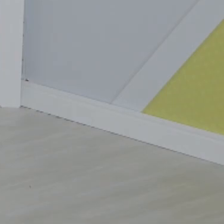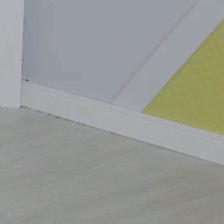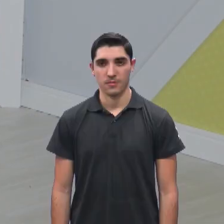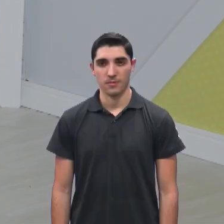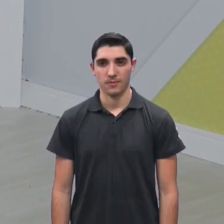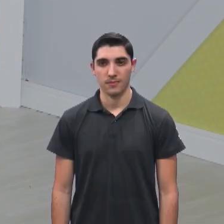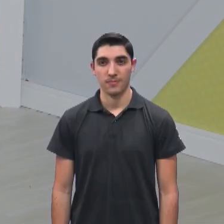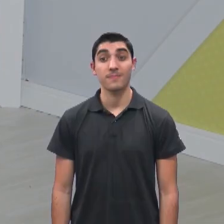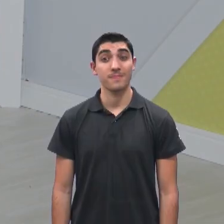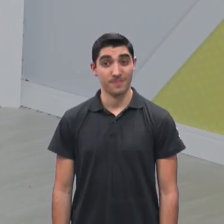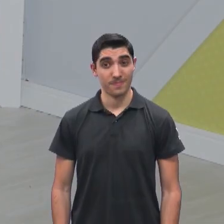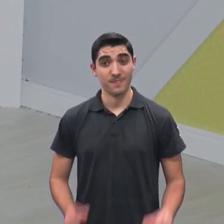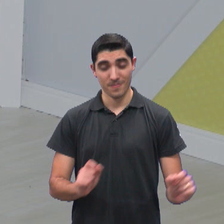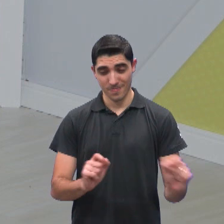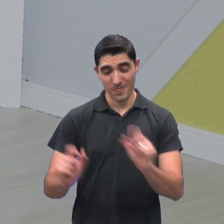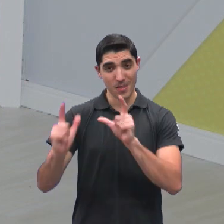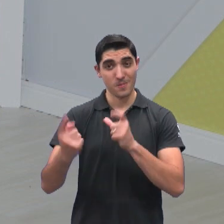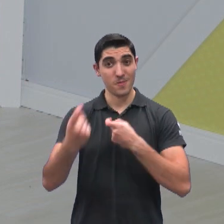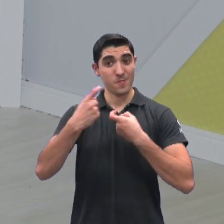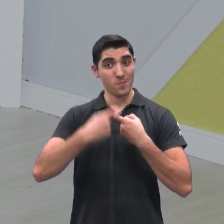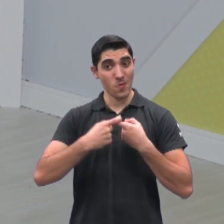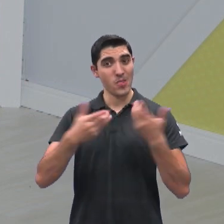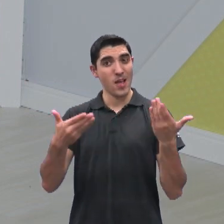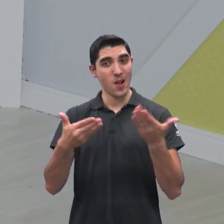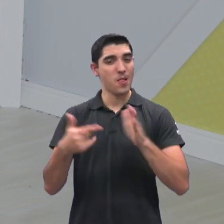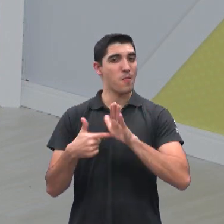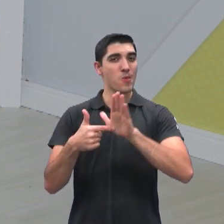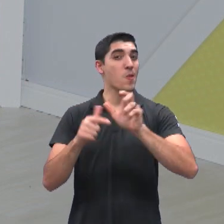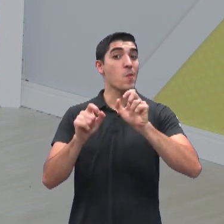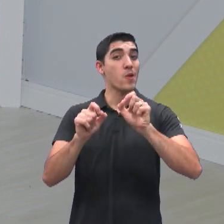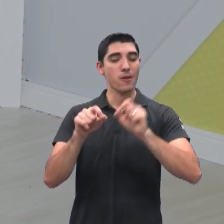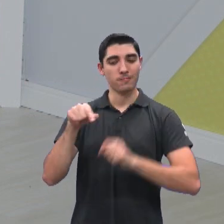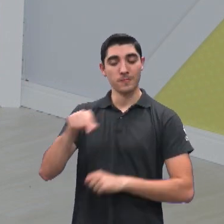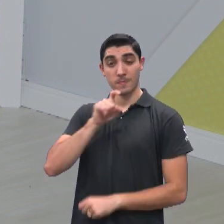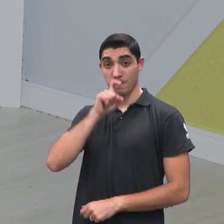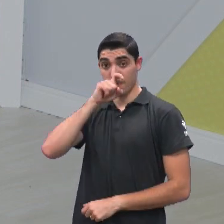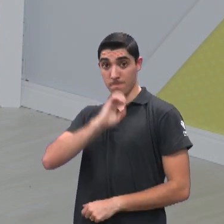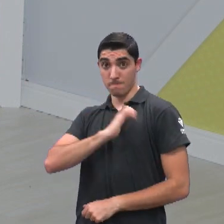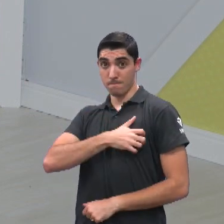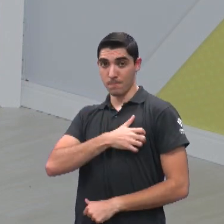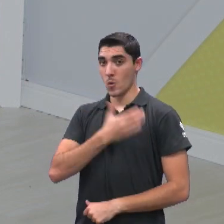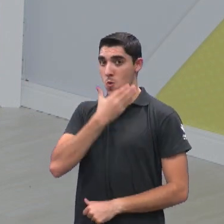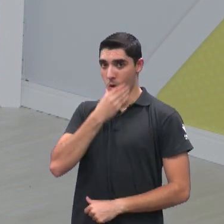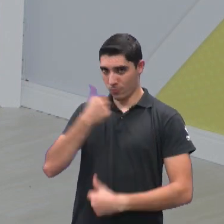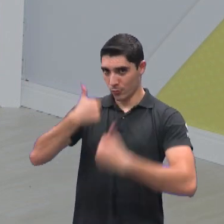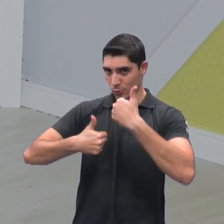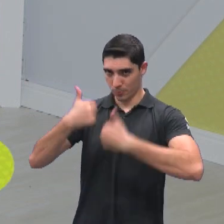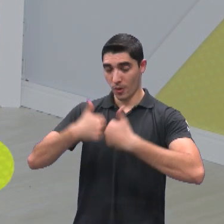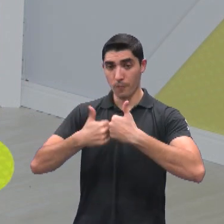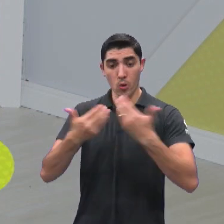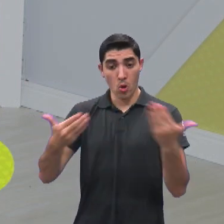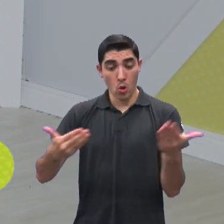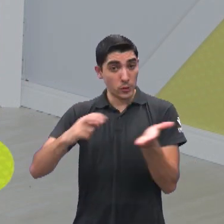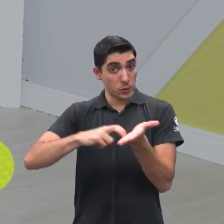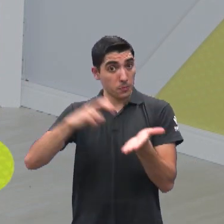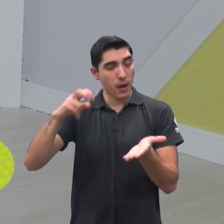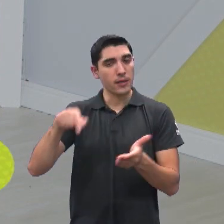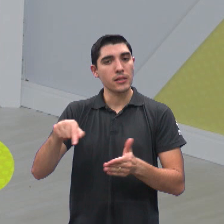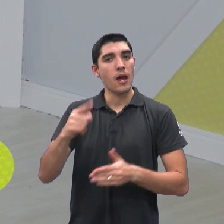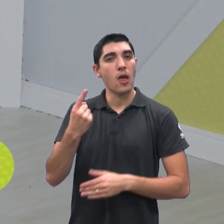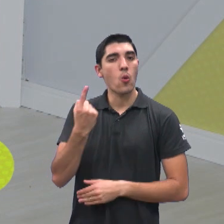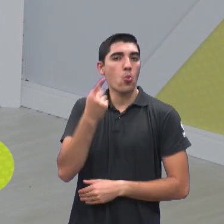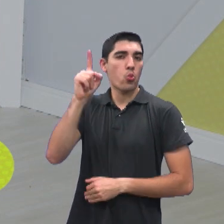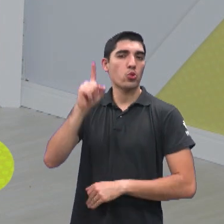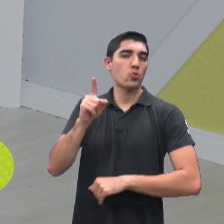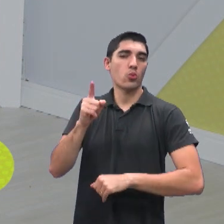Muito bem, estamos de volta com Hora do Esporte, agora para falar da Águia do Vale. Hoje pela manhã aconteceu o único treino aberto à